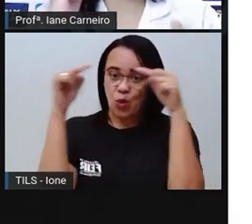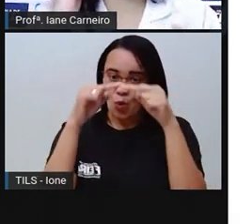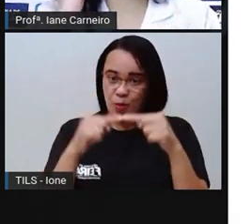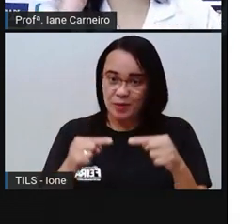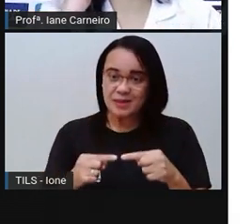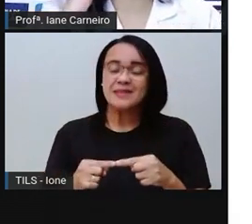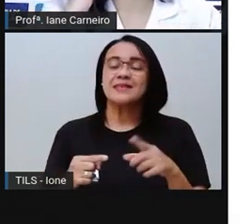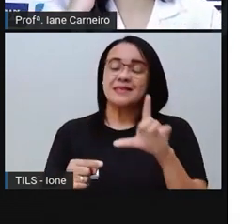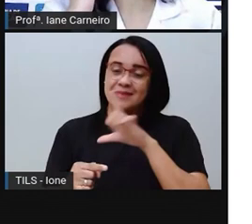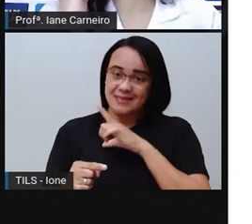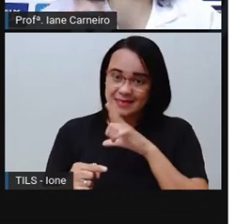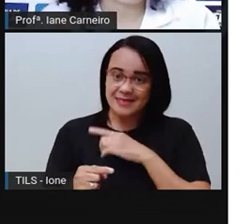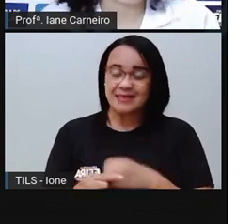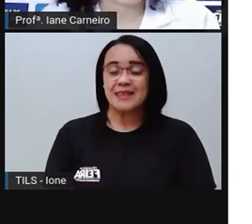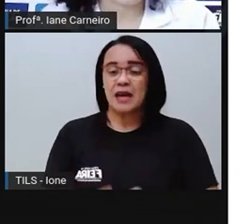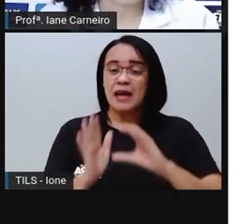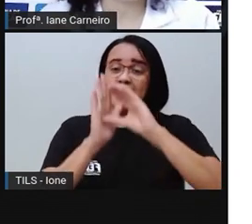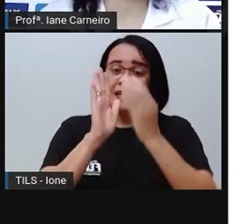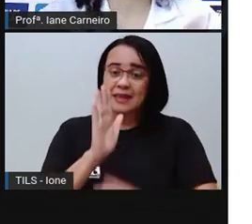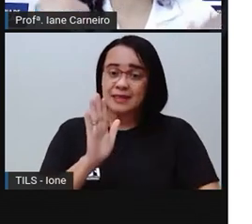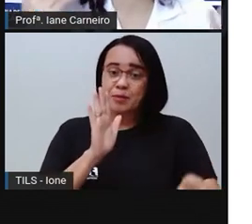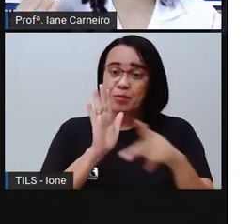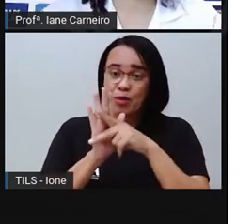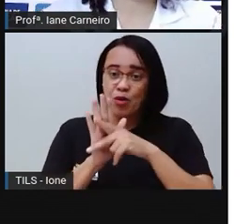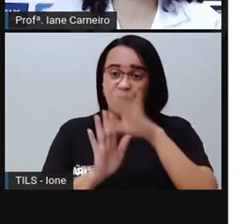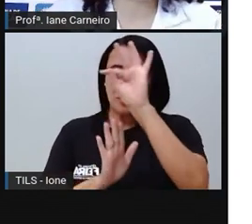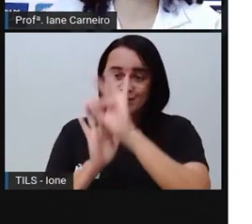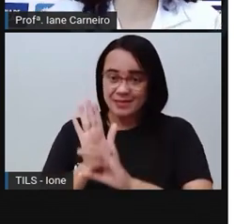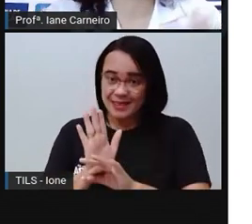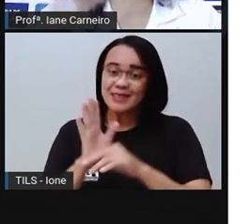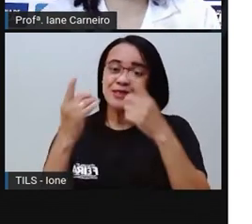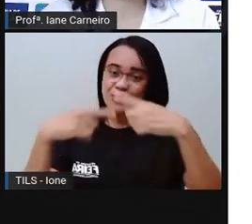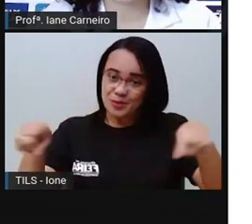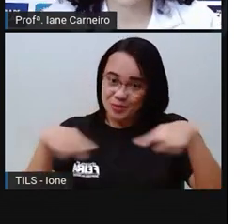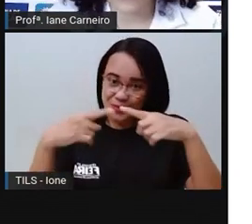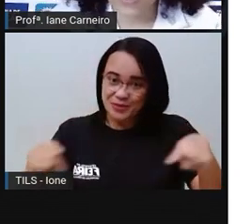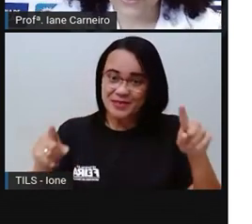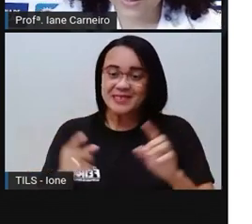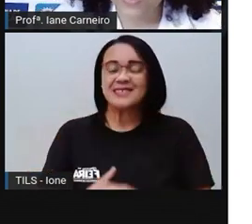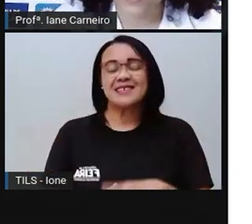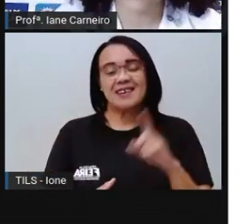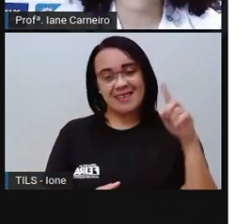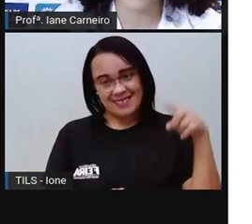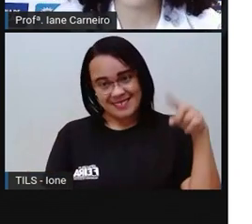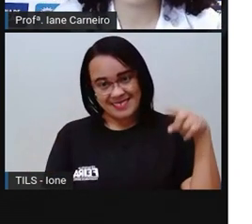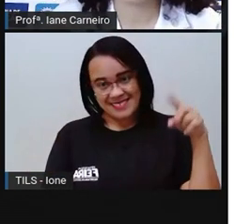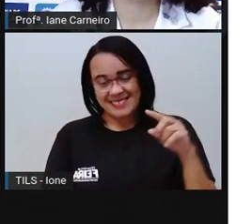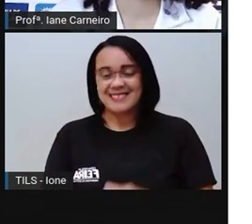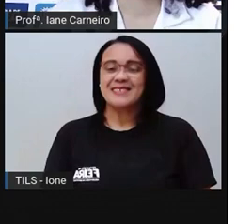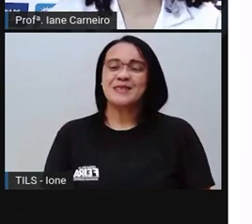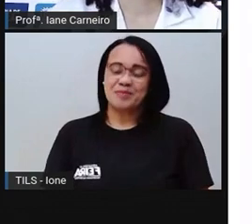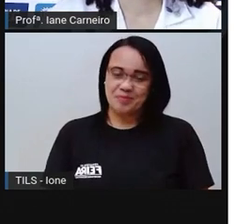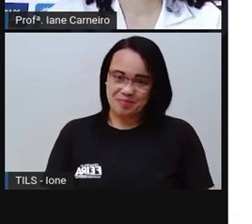essas rimas que são características, né, de parlendas, como a gente já viu nas aulas anteriores. Joia?